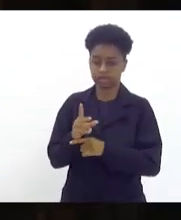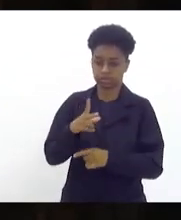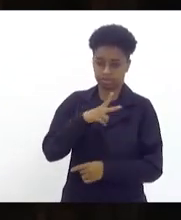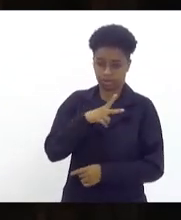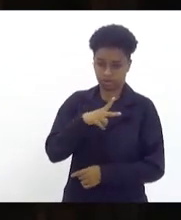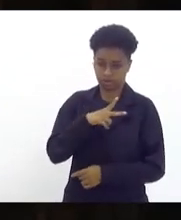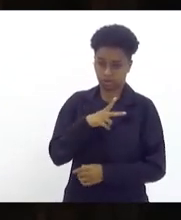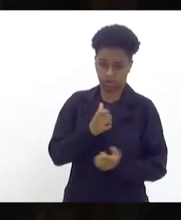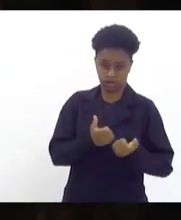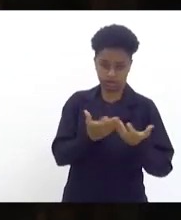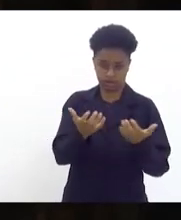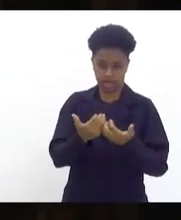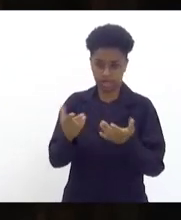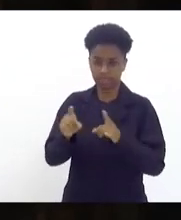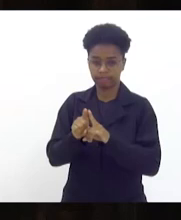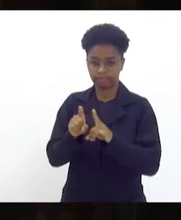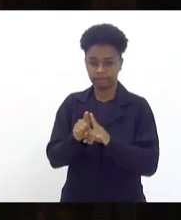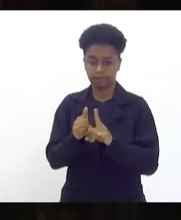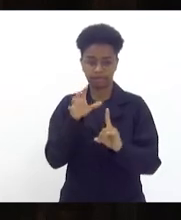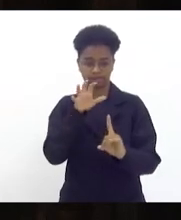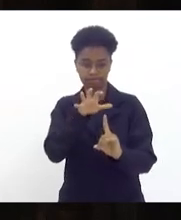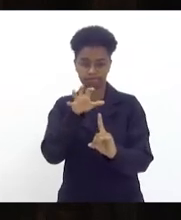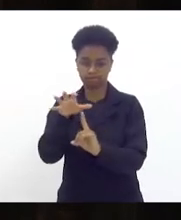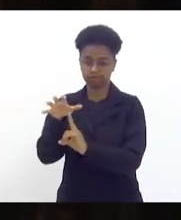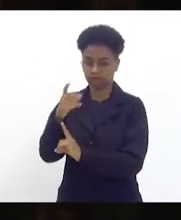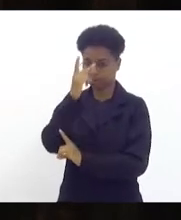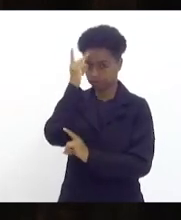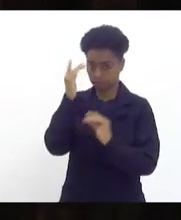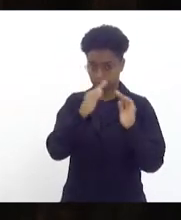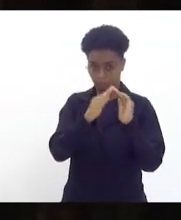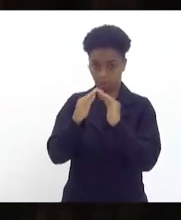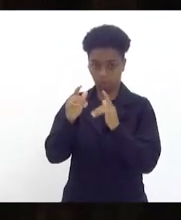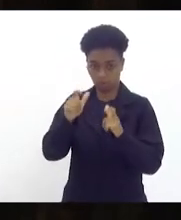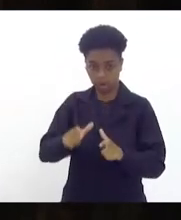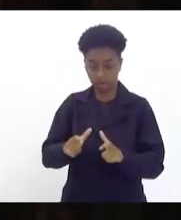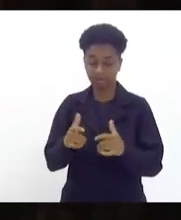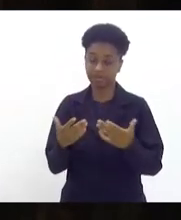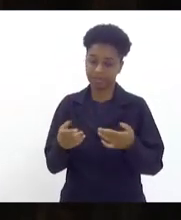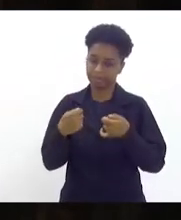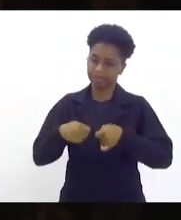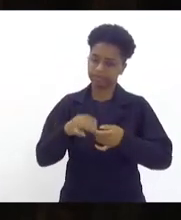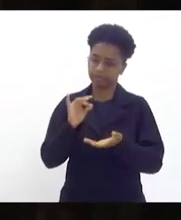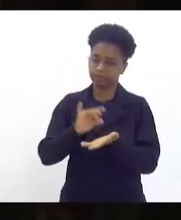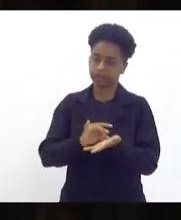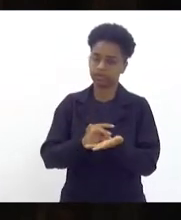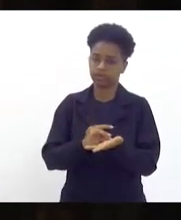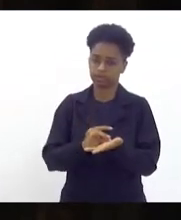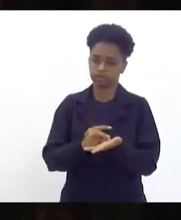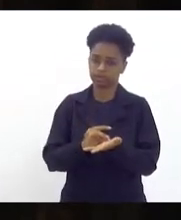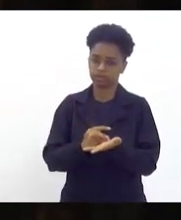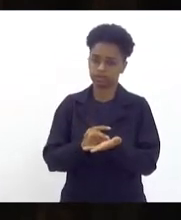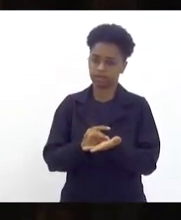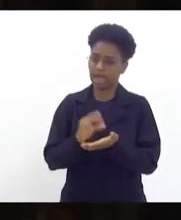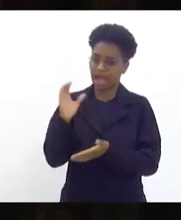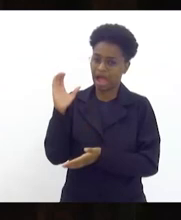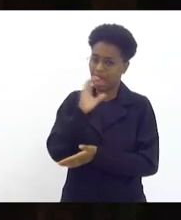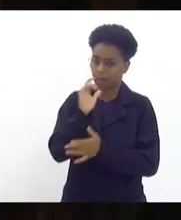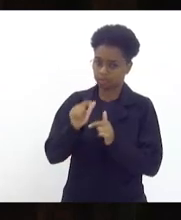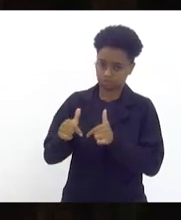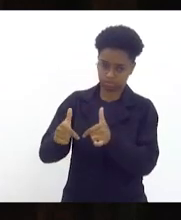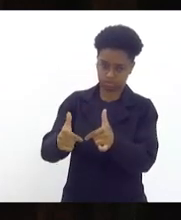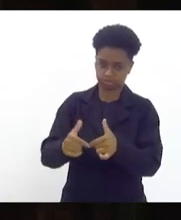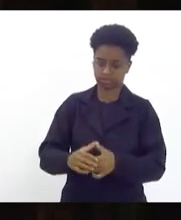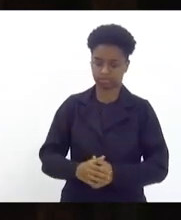que os assédios que os moradores acabam sofrendo eles precisam realmente de medidas imediatas